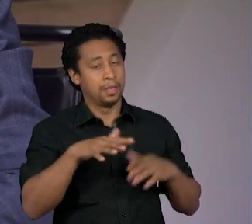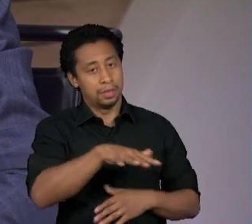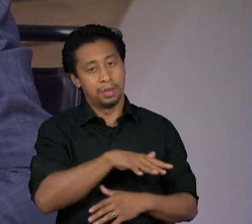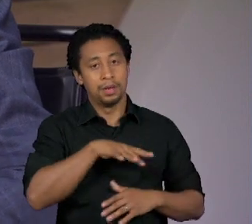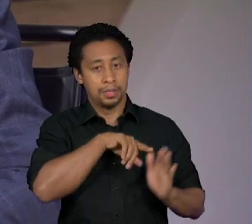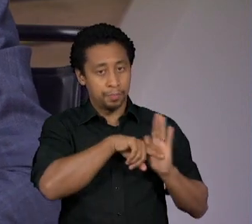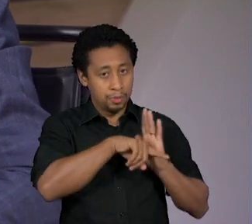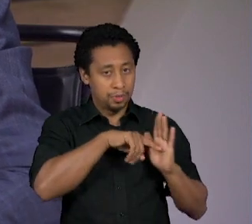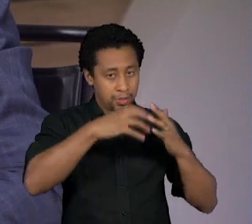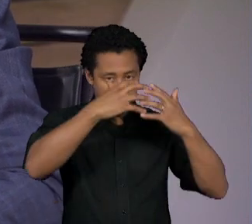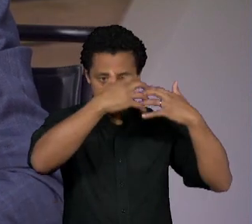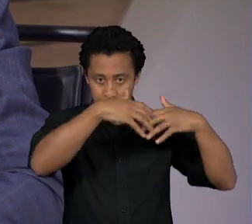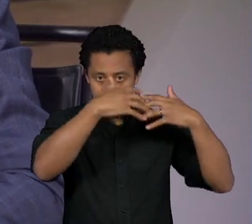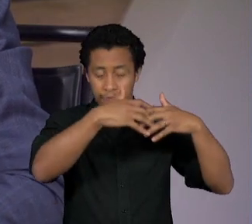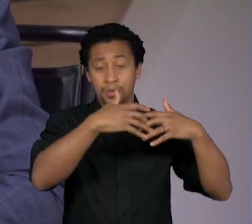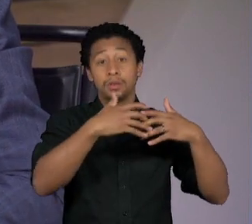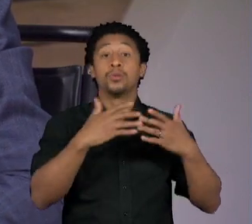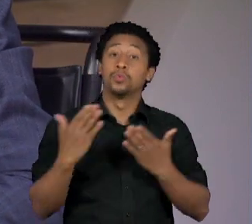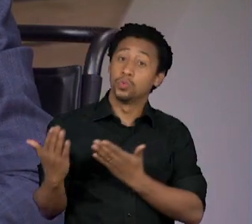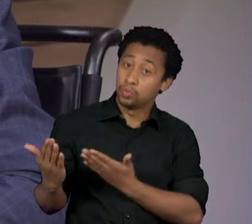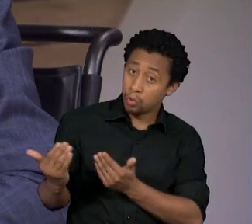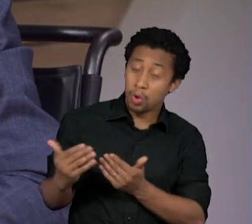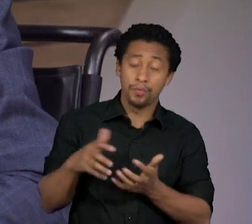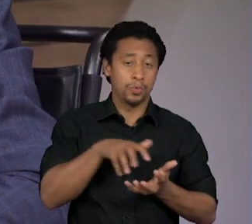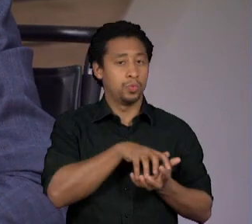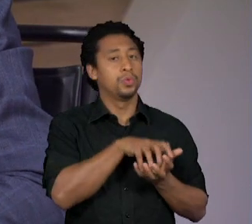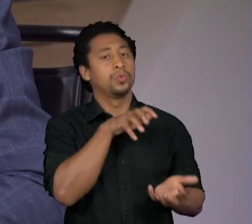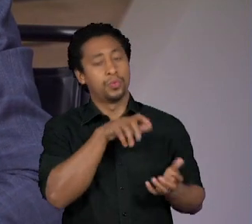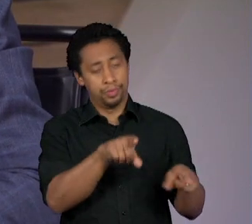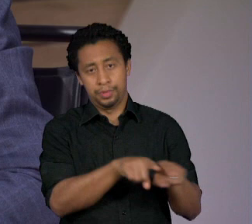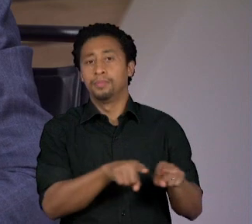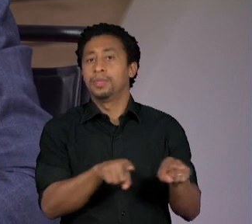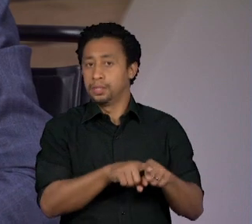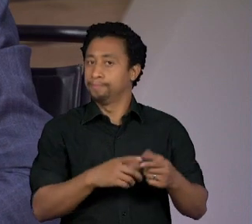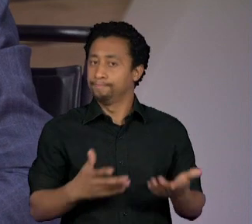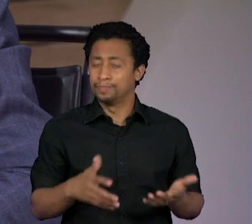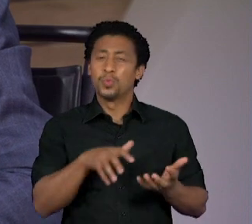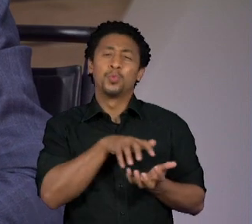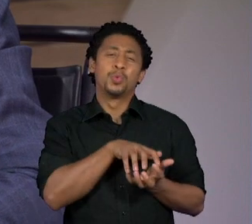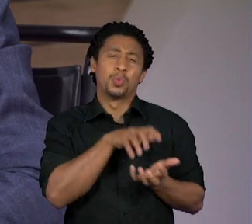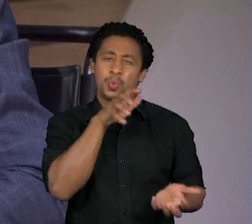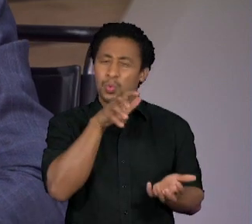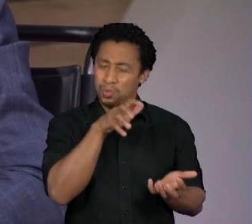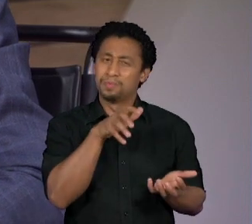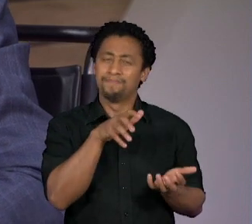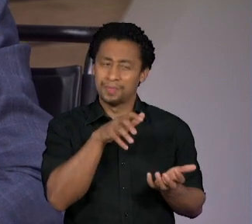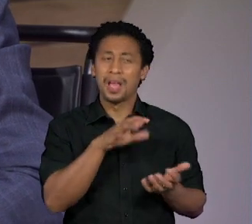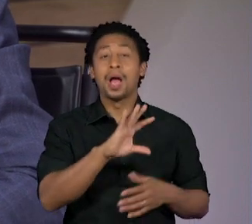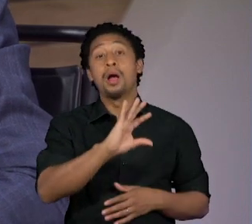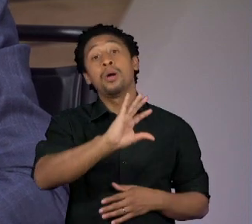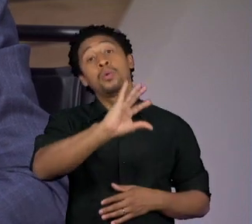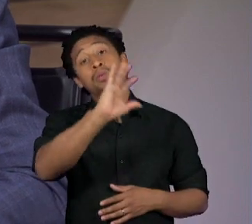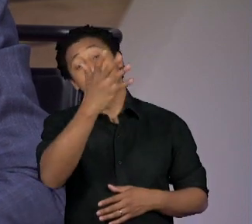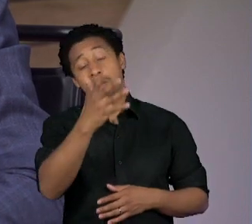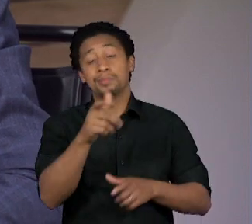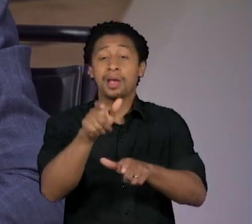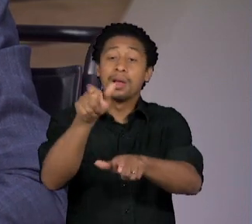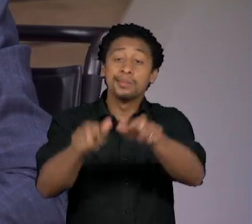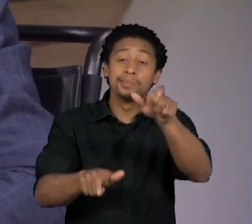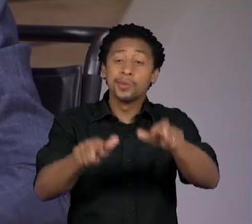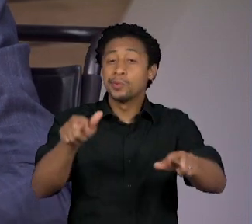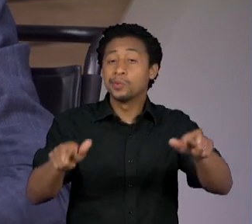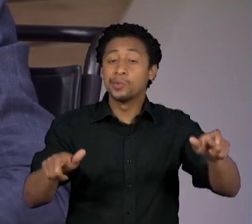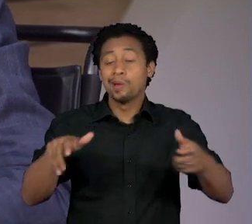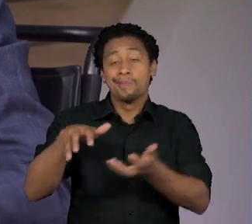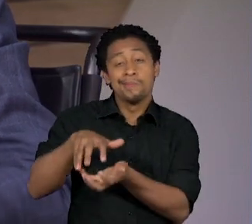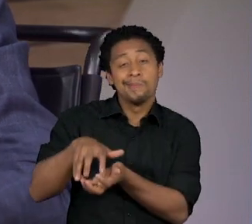no adulto e no idoso, né? O idoso chama mais atenção por conta do envelhecimento da população, né? Então,